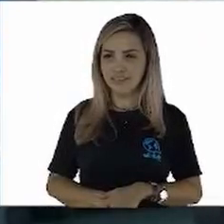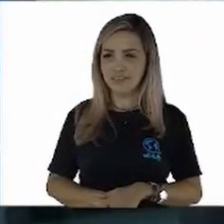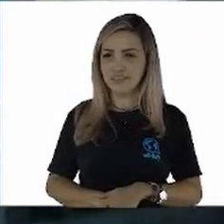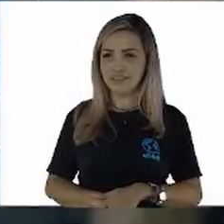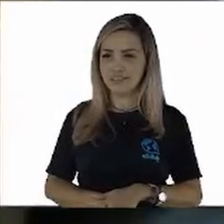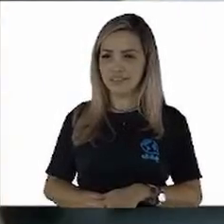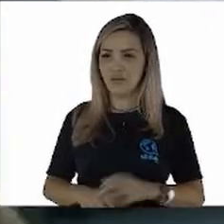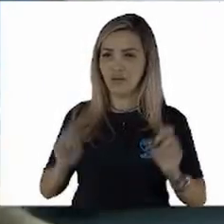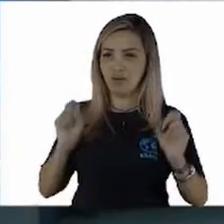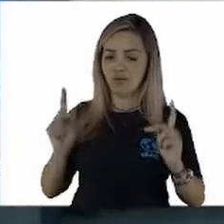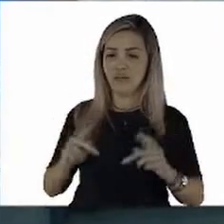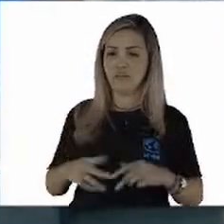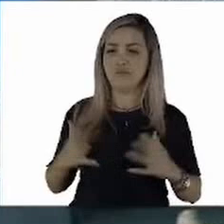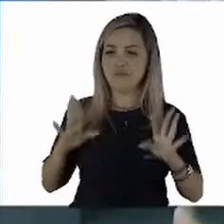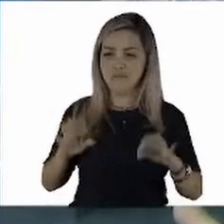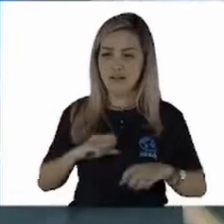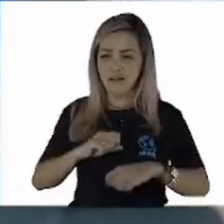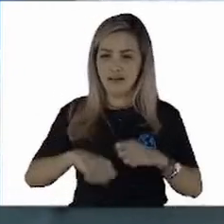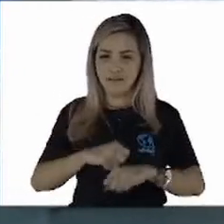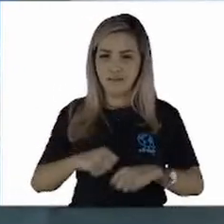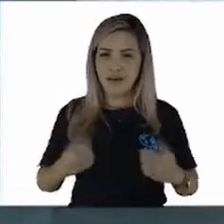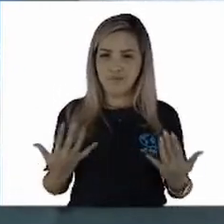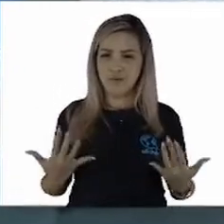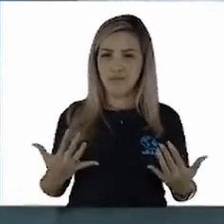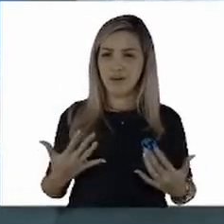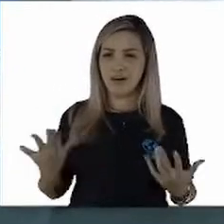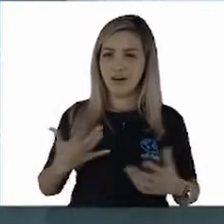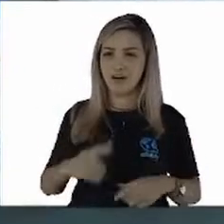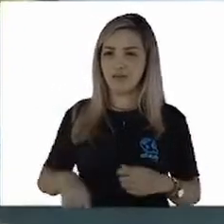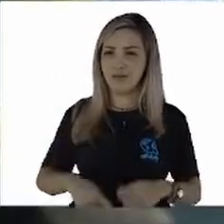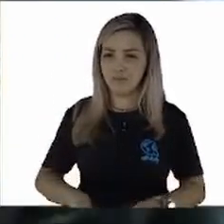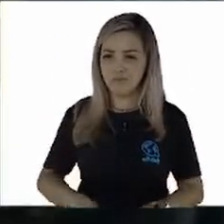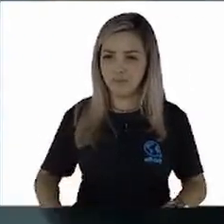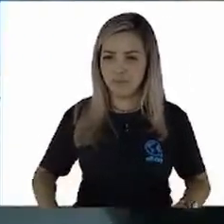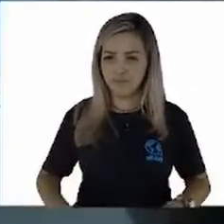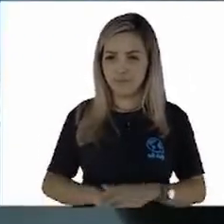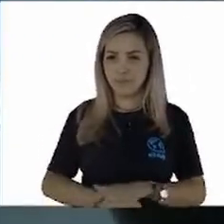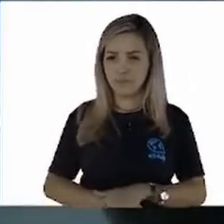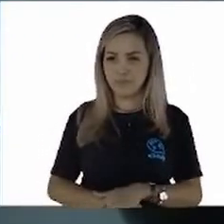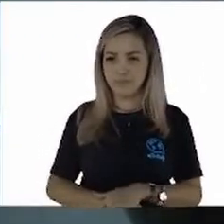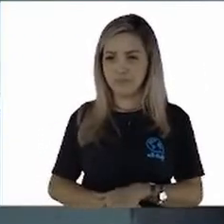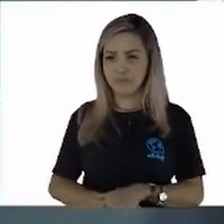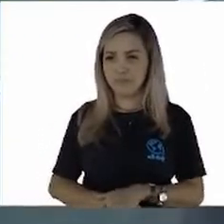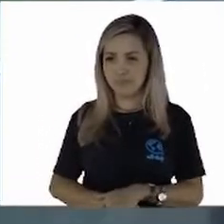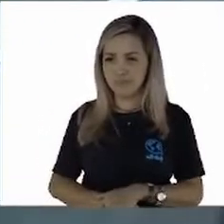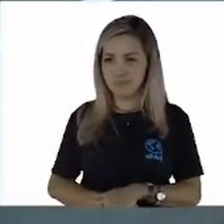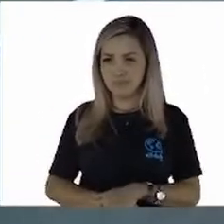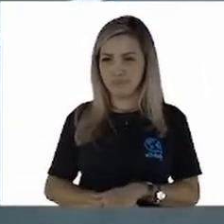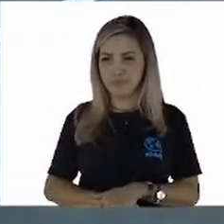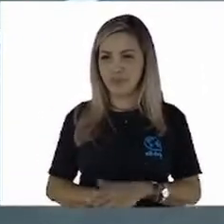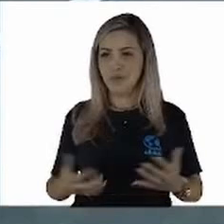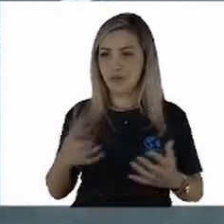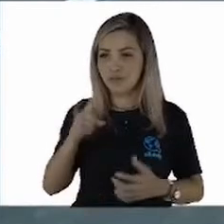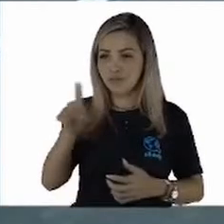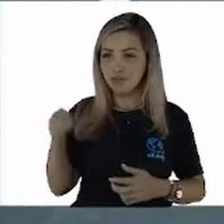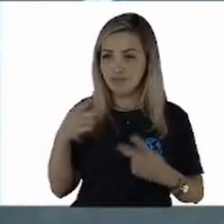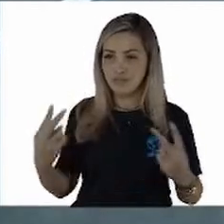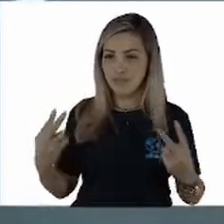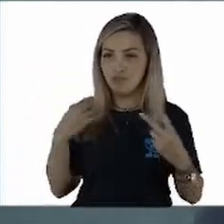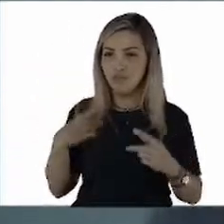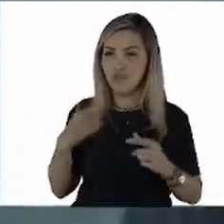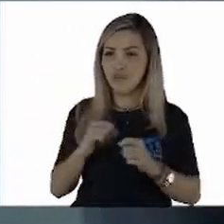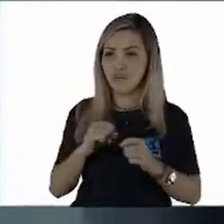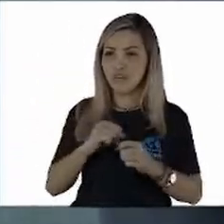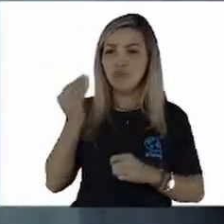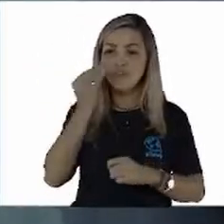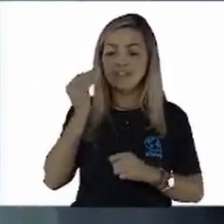Aí, ok? Bem amarrado nas mãos, nos braços. Agora, por último, nas pernas. Pode enrolar na minha perna e dar um nó. Eu quero que vocês reparem o que eu vou fazer. Eu vou